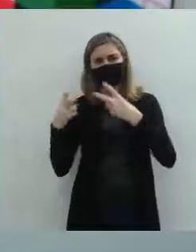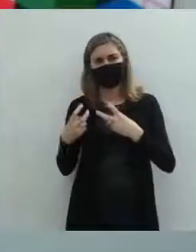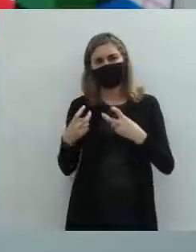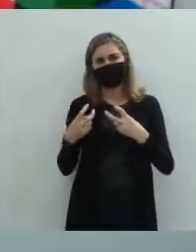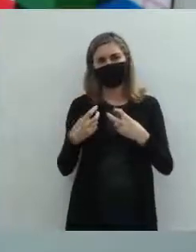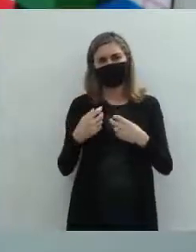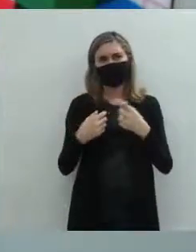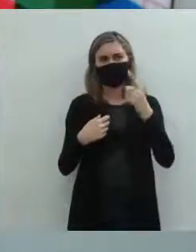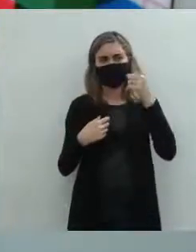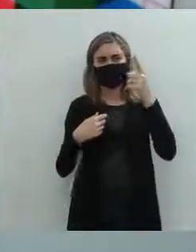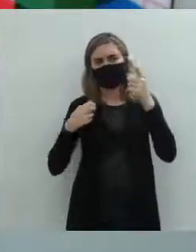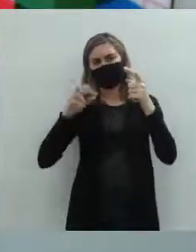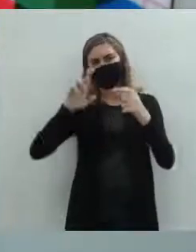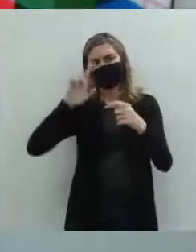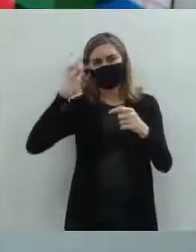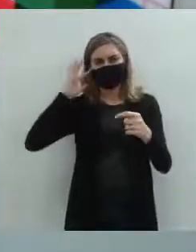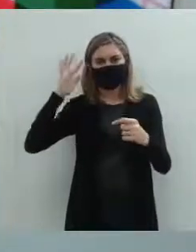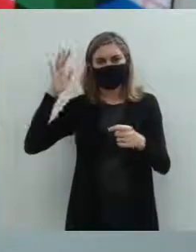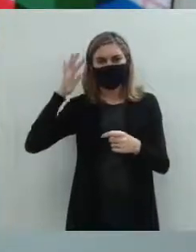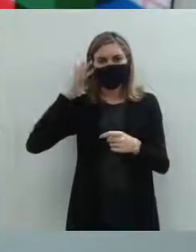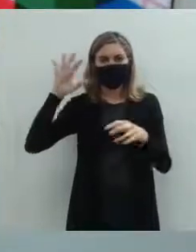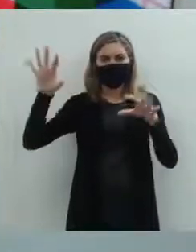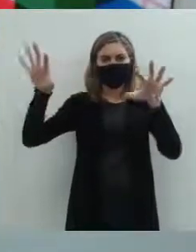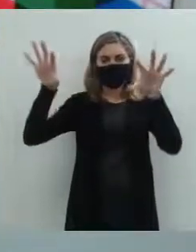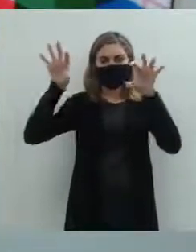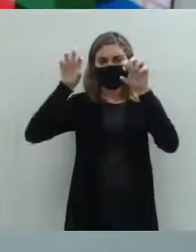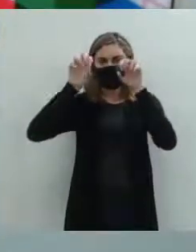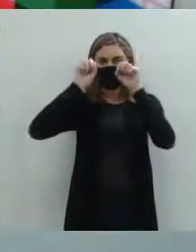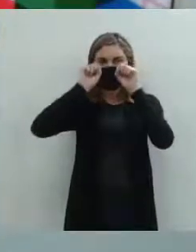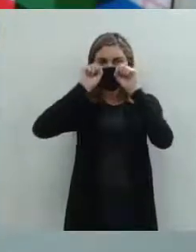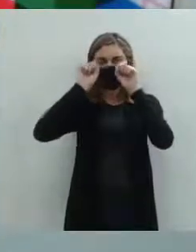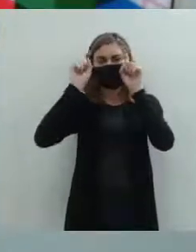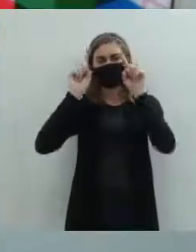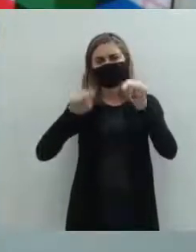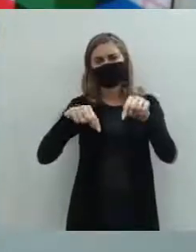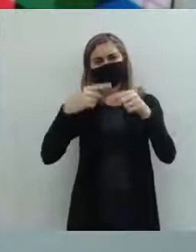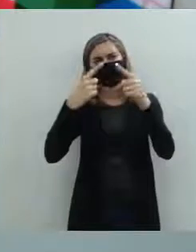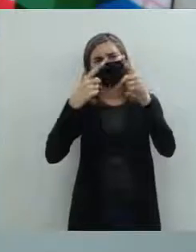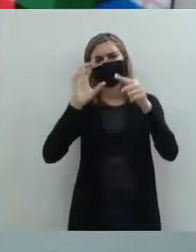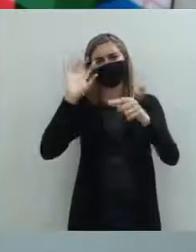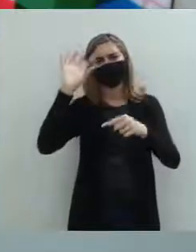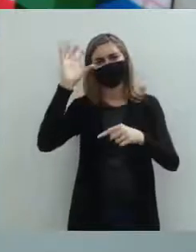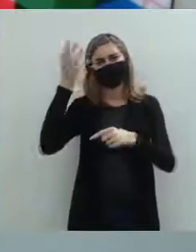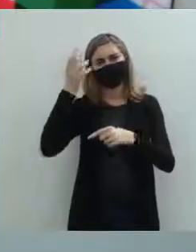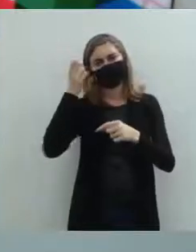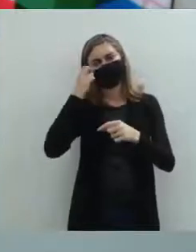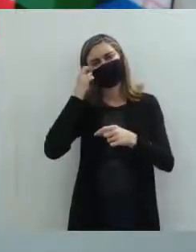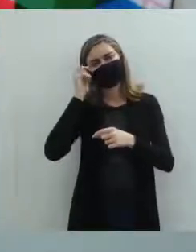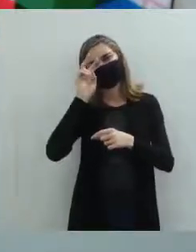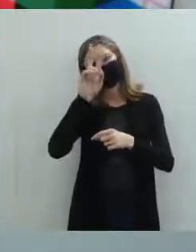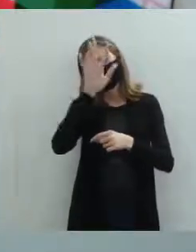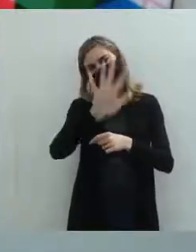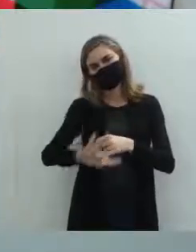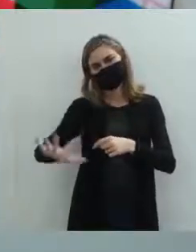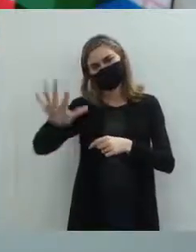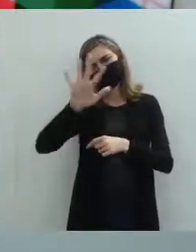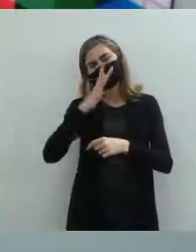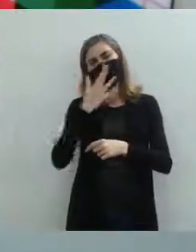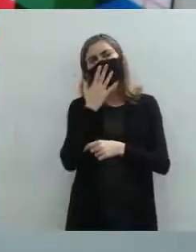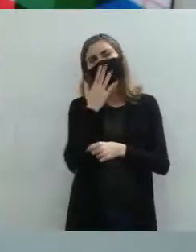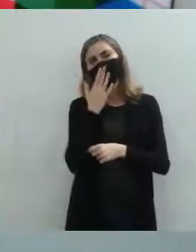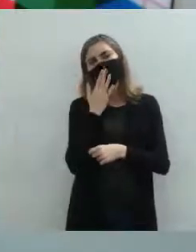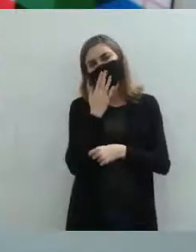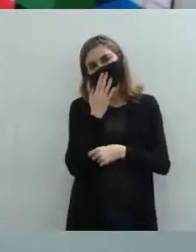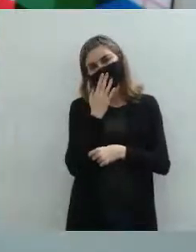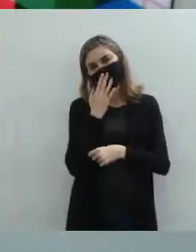Então, a reflexão e absorção, que é justamente o que acontece para a gente poder visualizar as cores. Vou